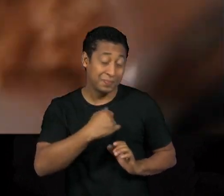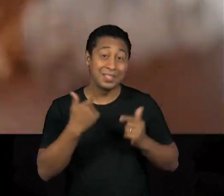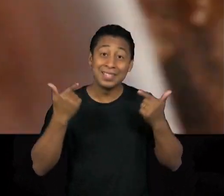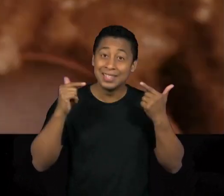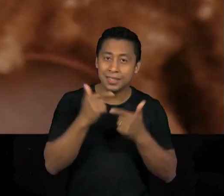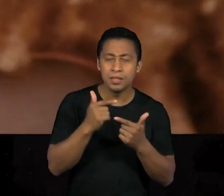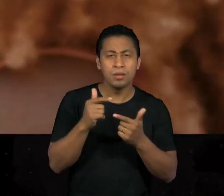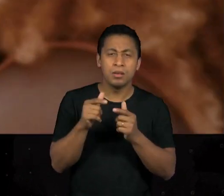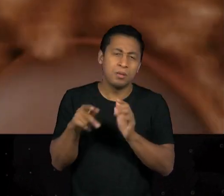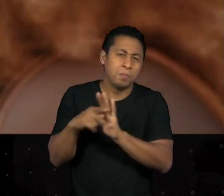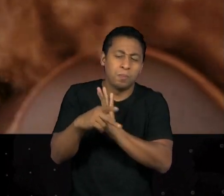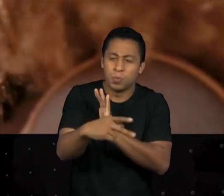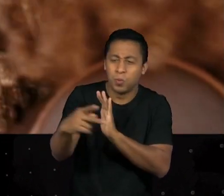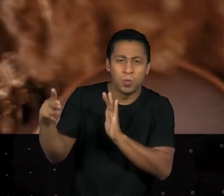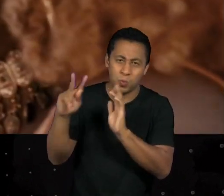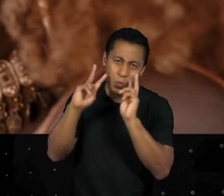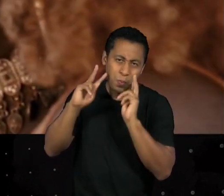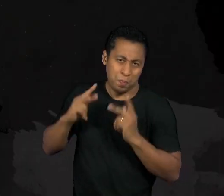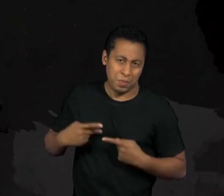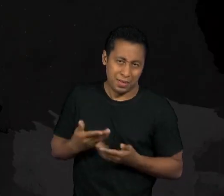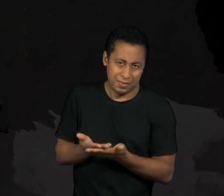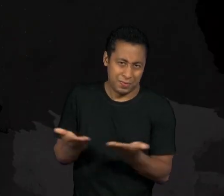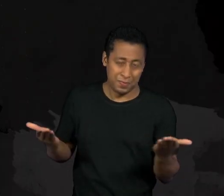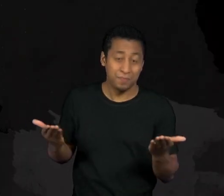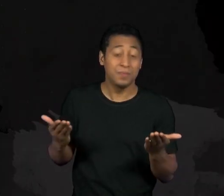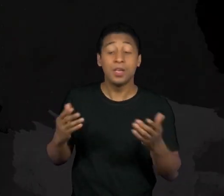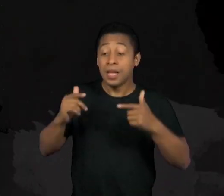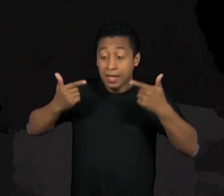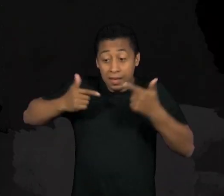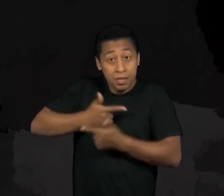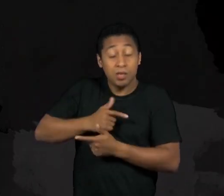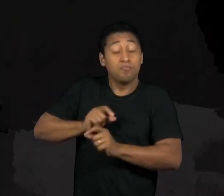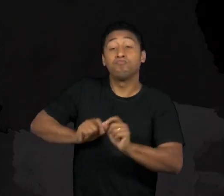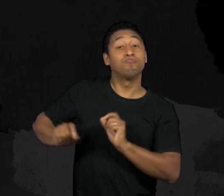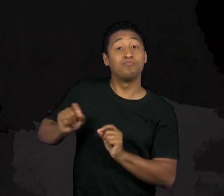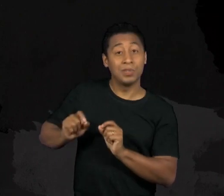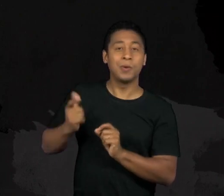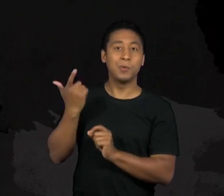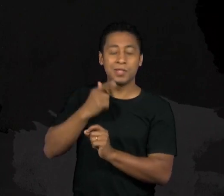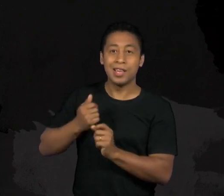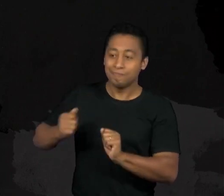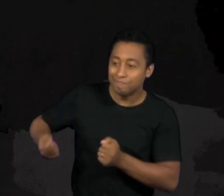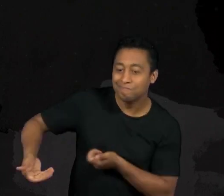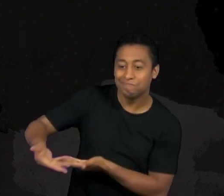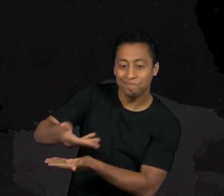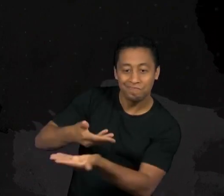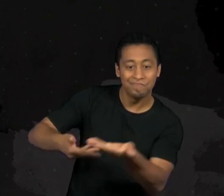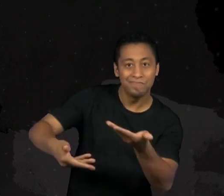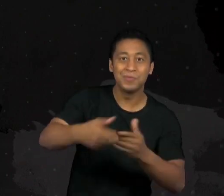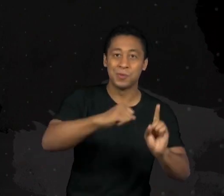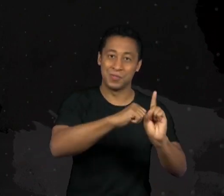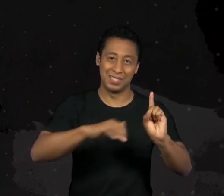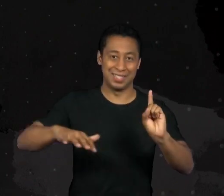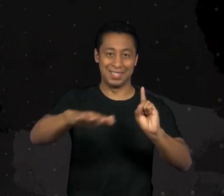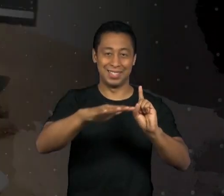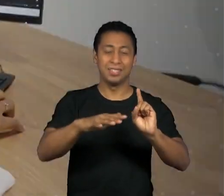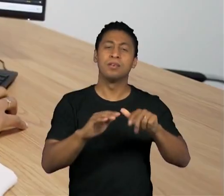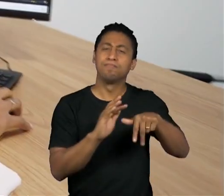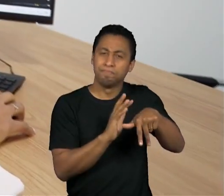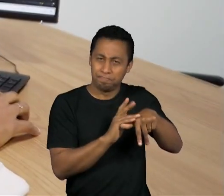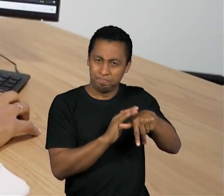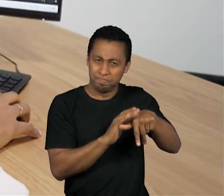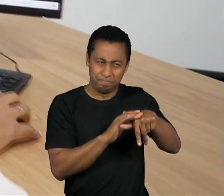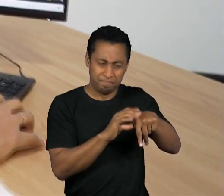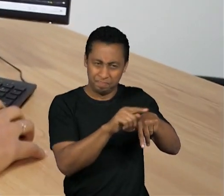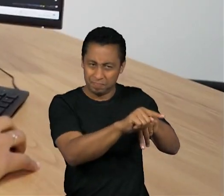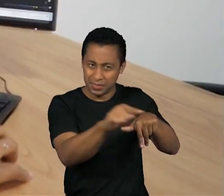ao ser humano e que permite o engajamento, a interação social. Quando um paciente sorri, uma